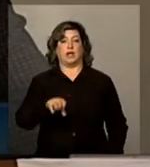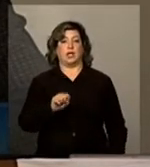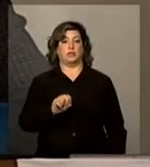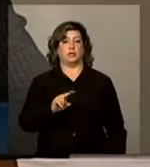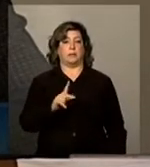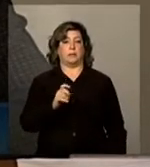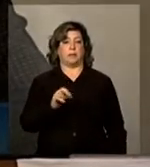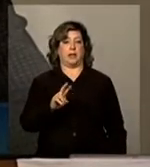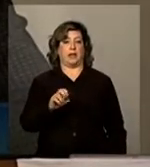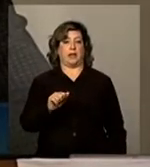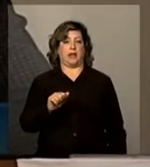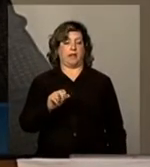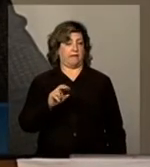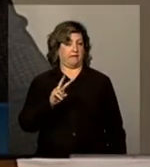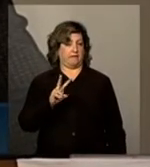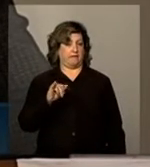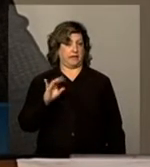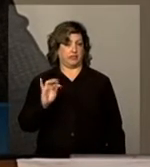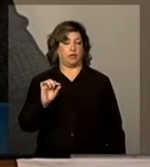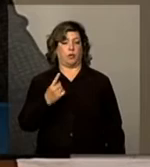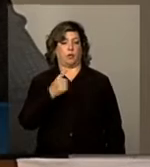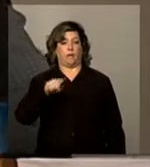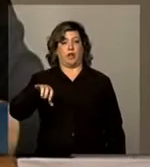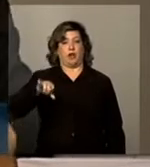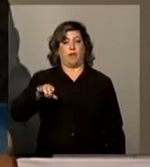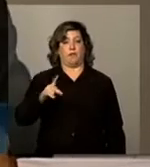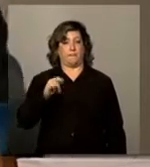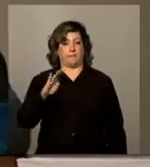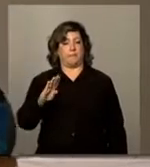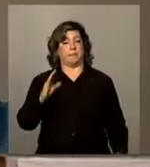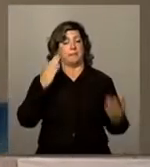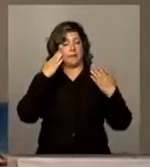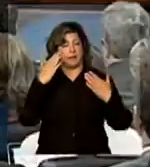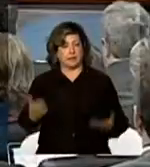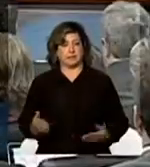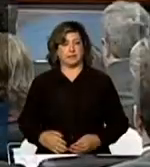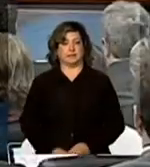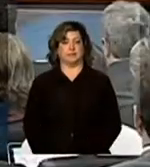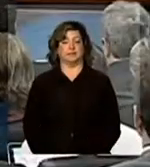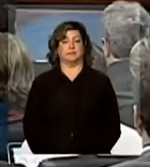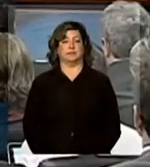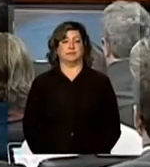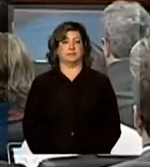esse resultado primário de 1,9% do PIB. Obrigada.